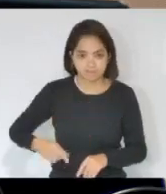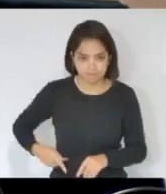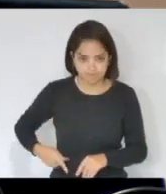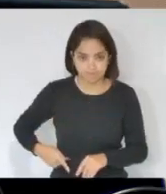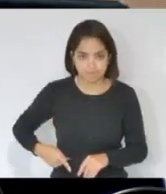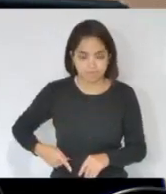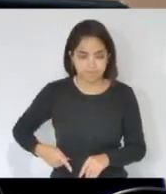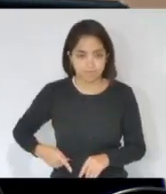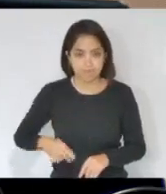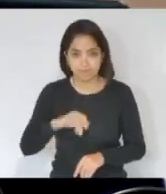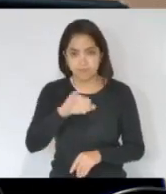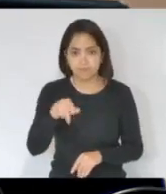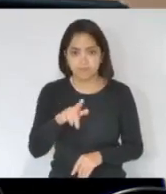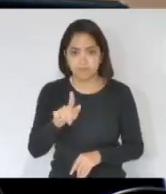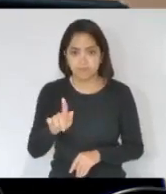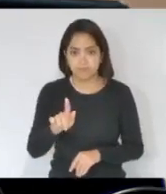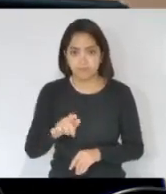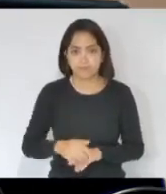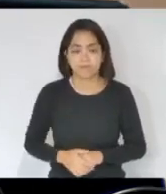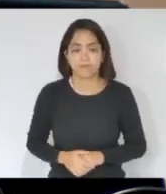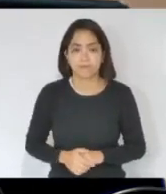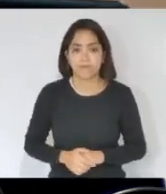do deputado Júlio Garcia.